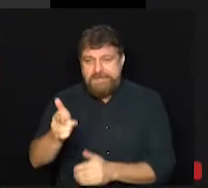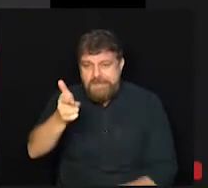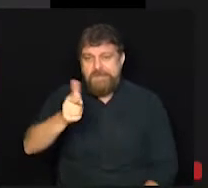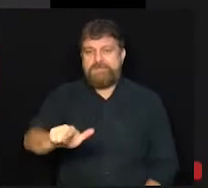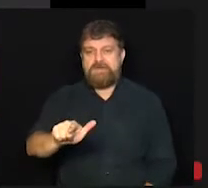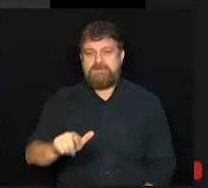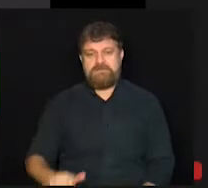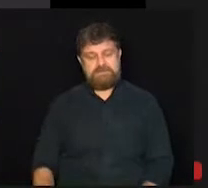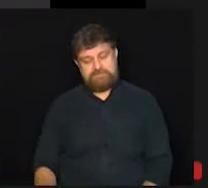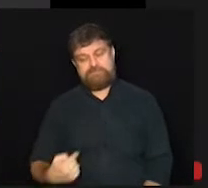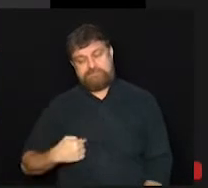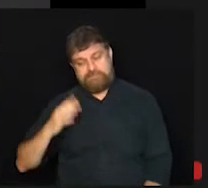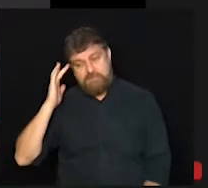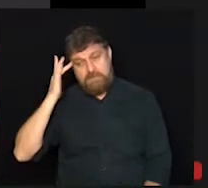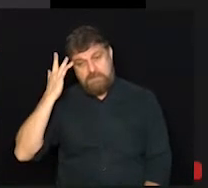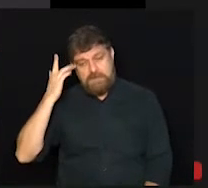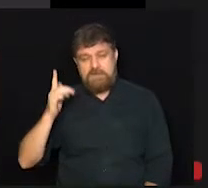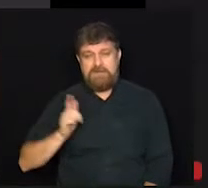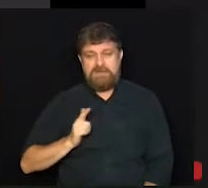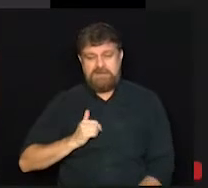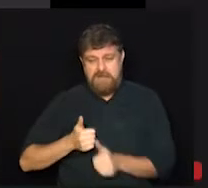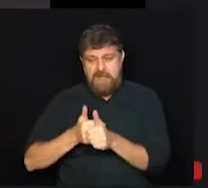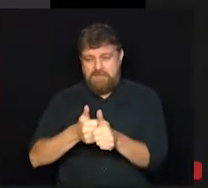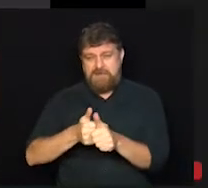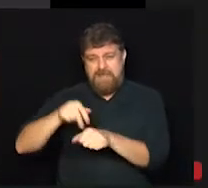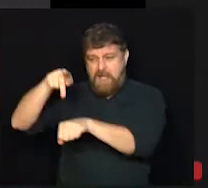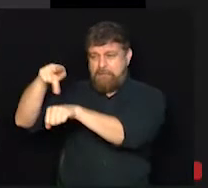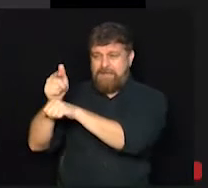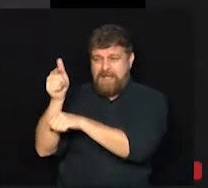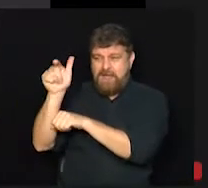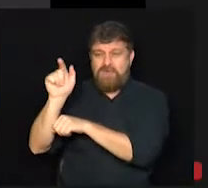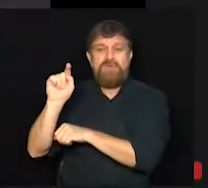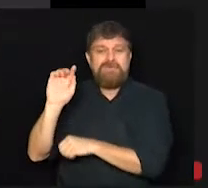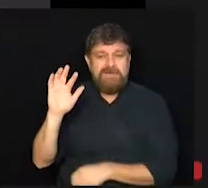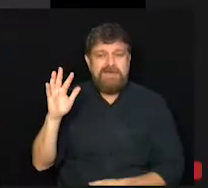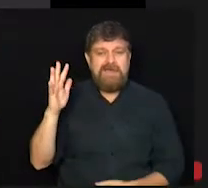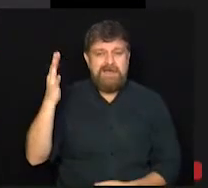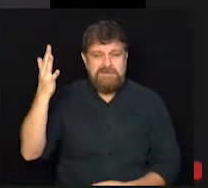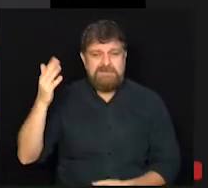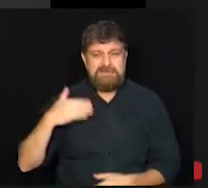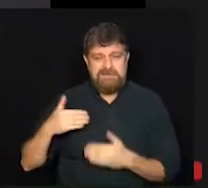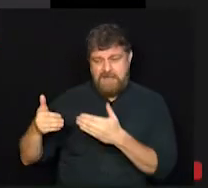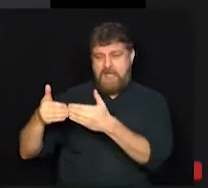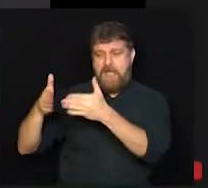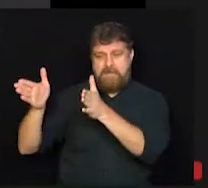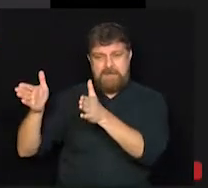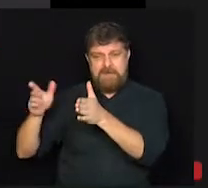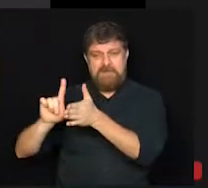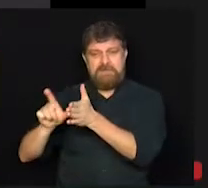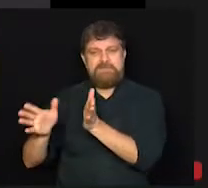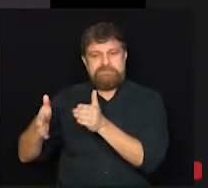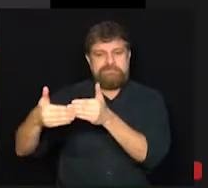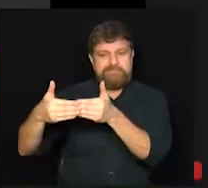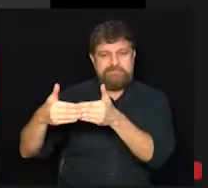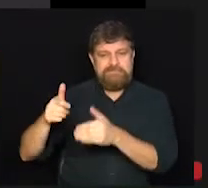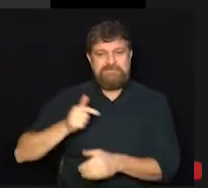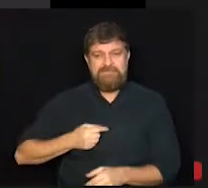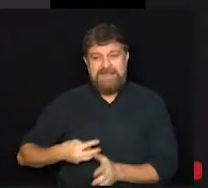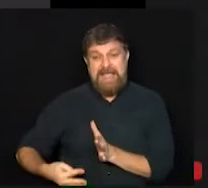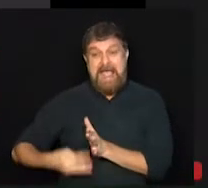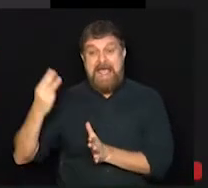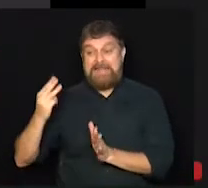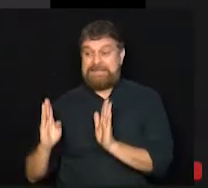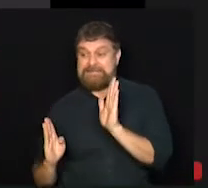tempo. Nós já temos acompanhado no exterior alguns países onde já se estão falando da terceira onda,